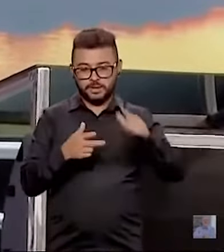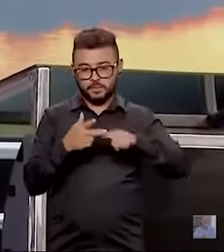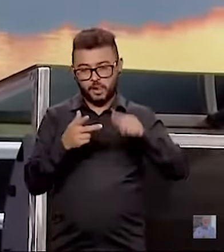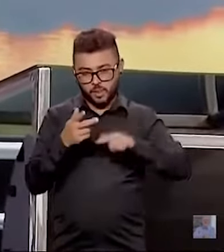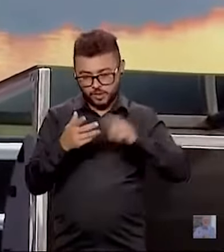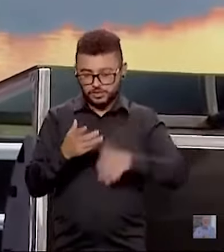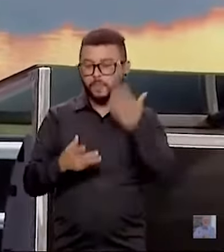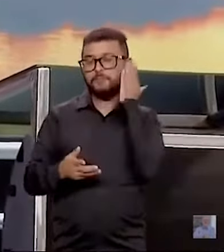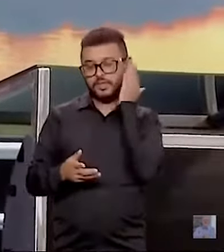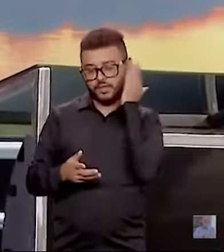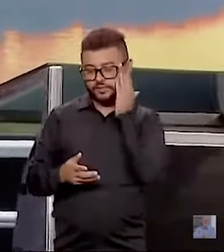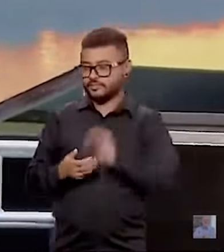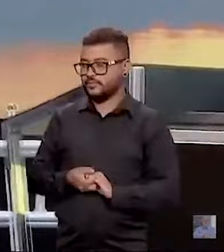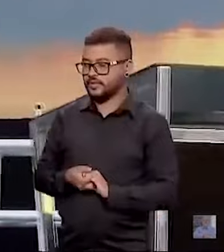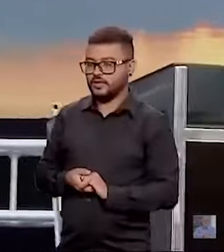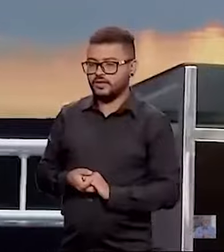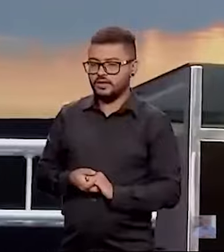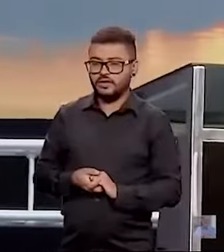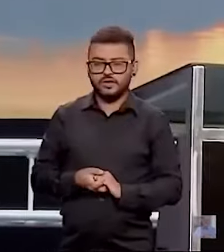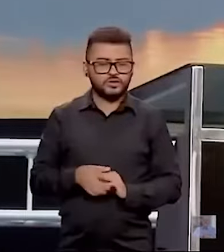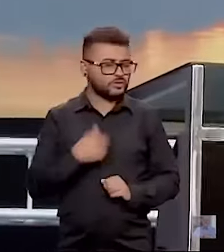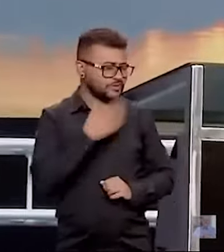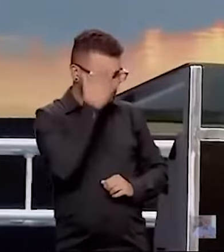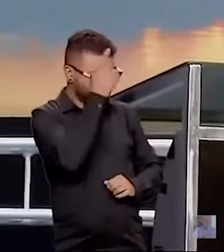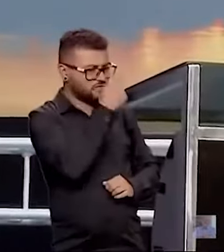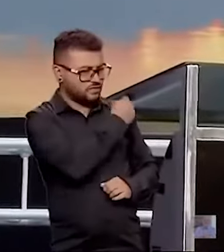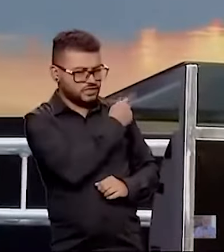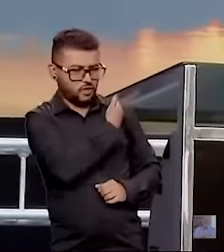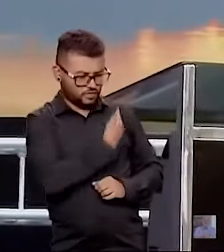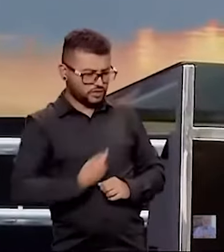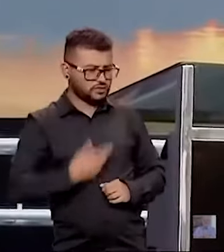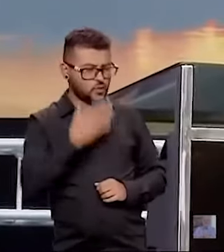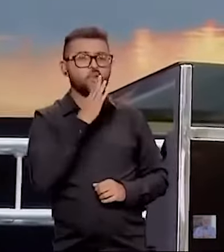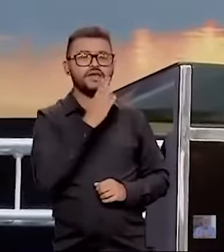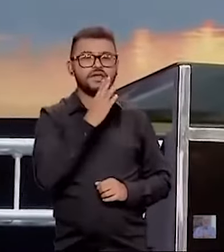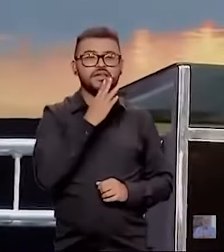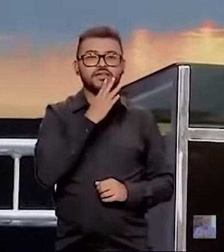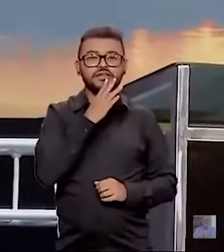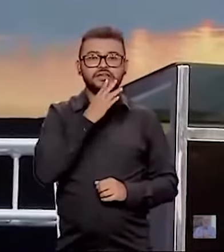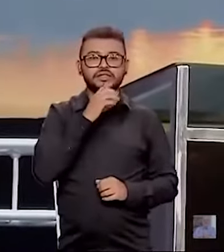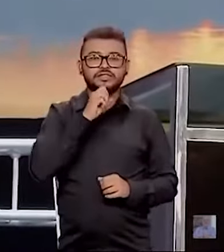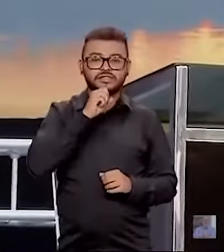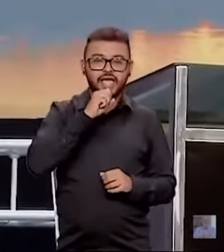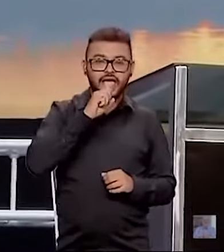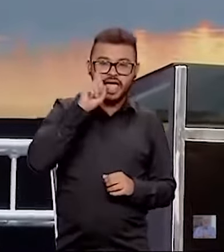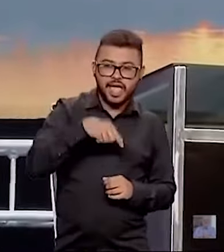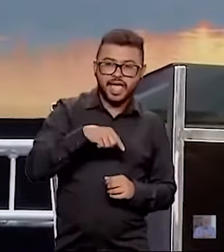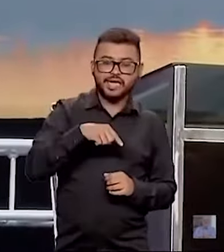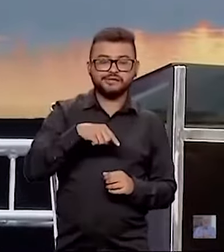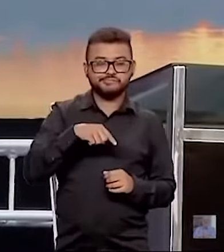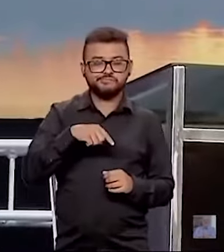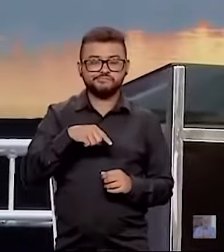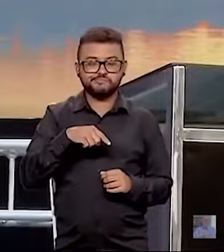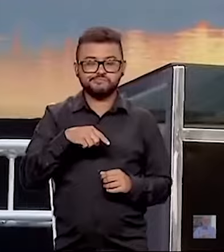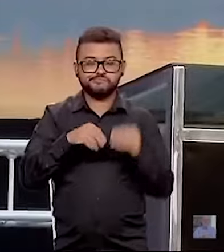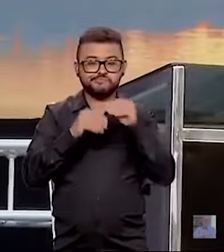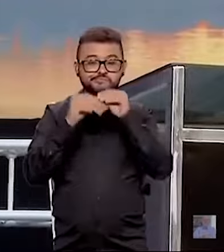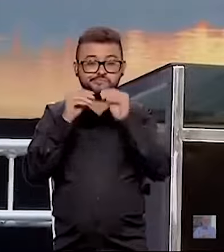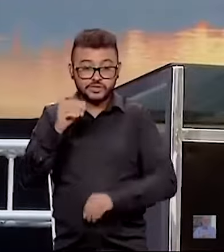enfrentar. Ô, Helder, eu não sei se você tem dimensão entre desoneração,